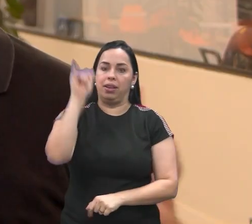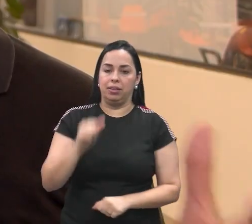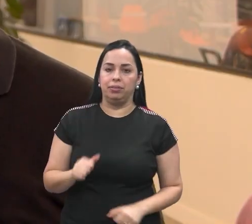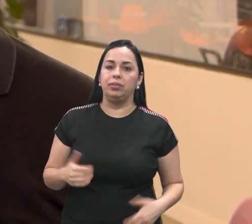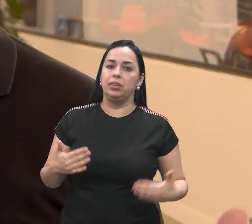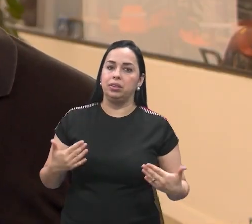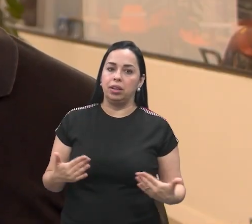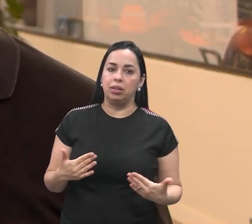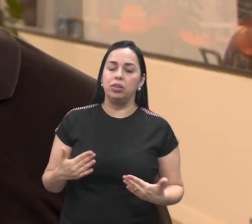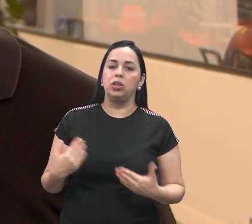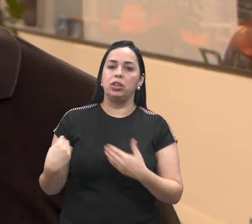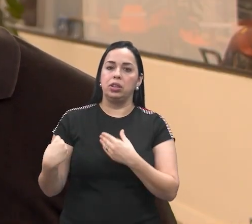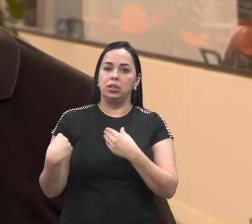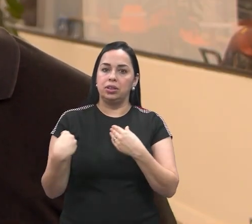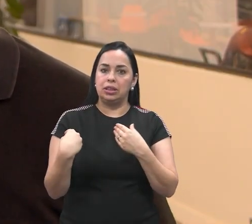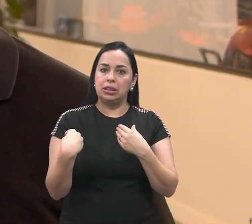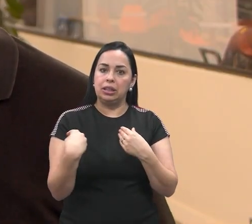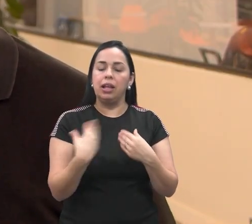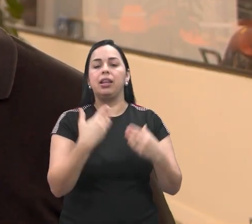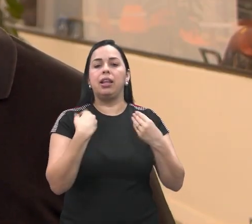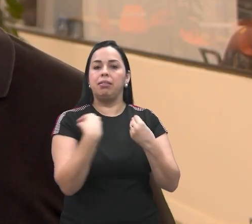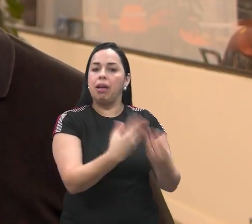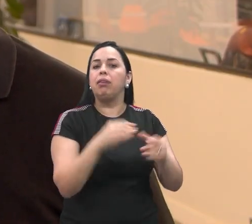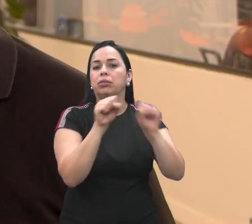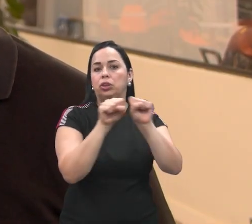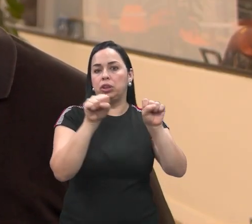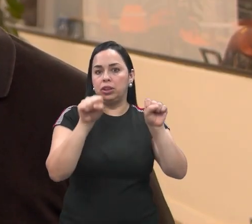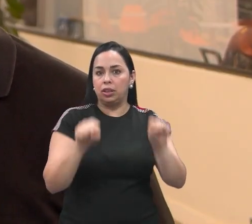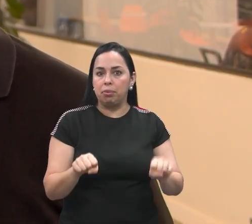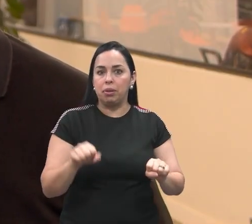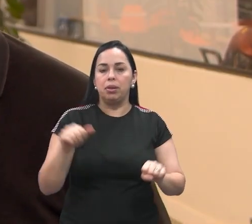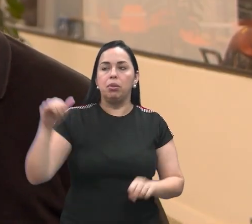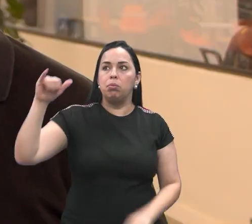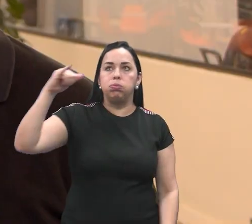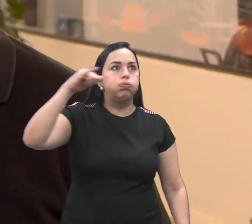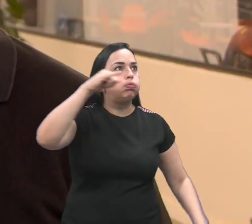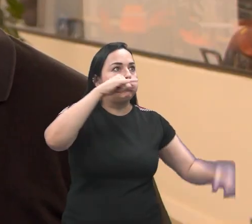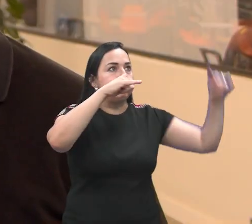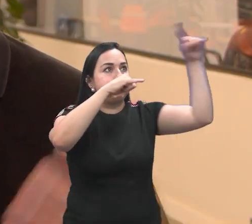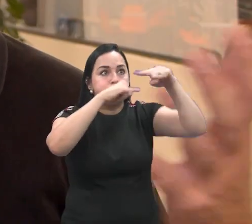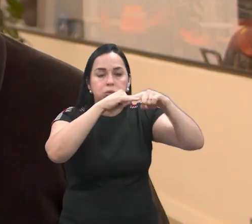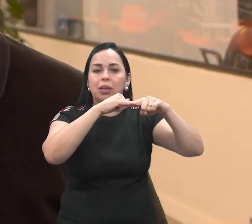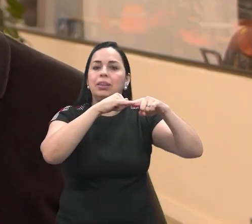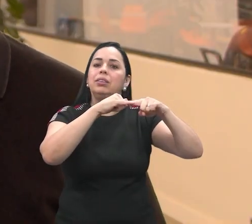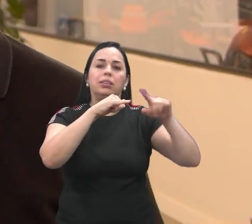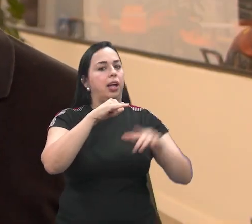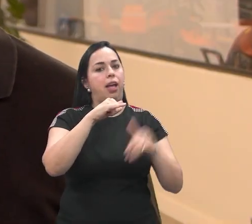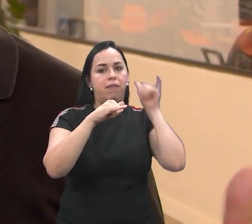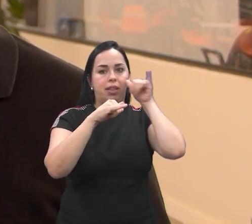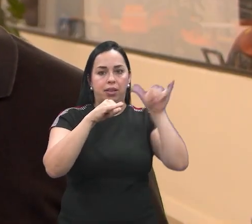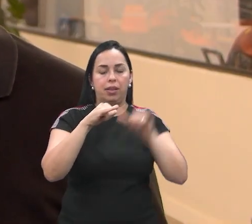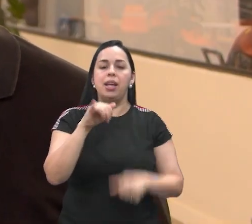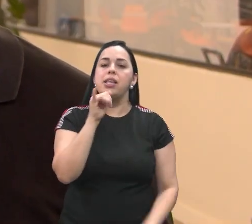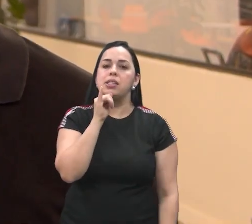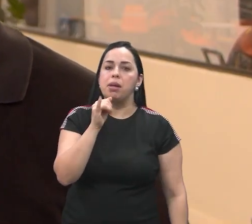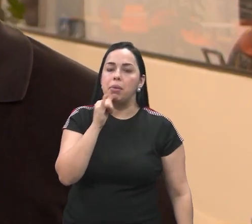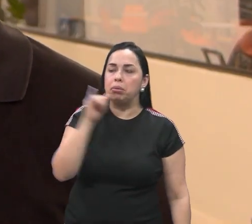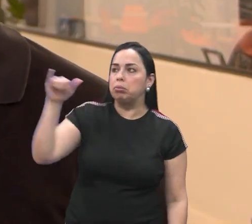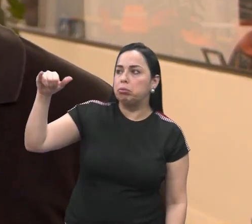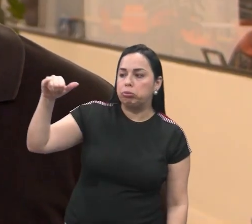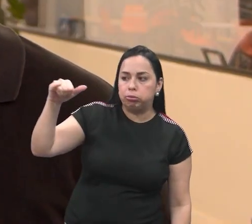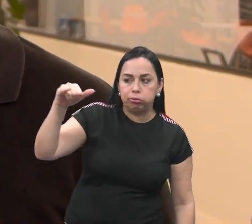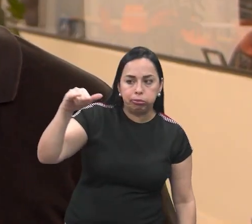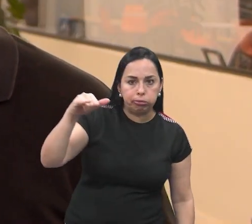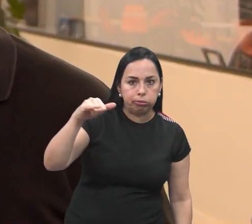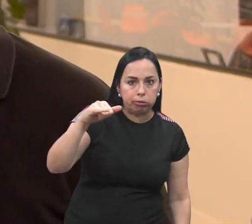Na parte de produto, basicamente a gente fornece hoje sistemas de proteção elétrica contra a descarga atmosférica nas aeronaves. Então, basicamente, quando uma